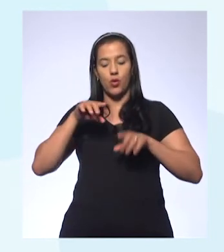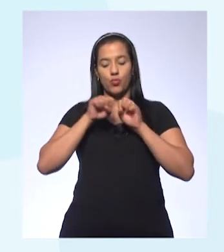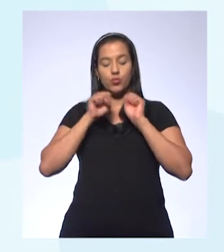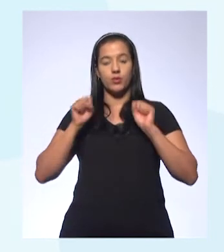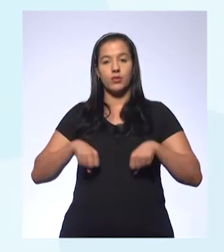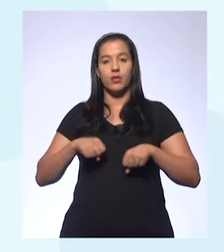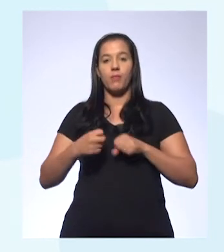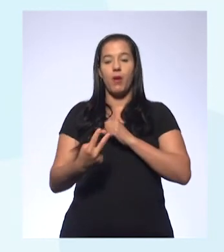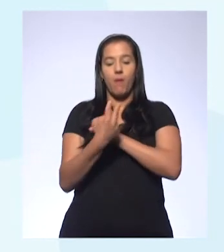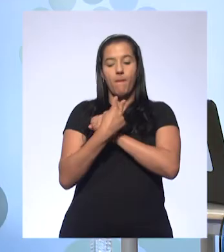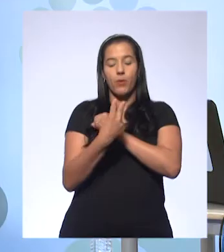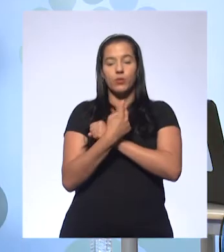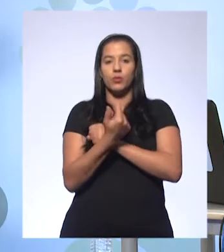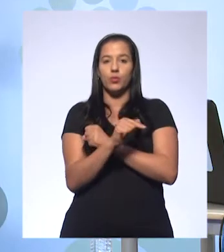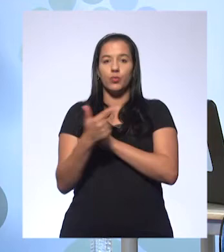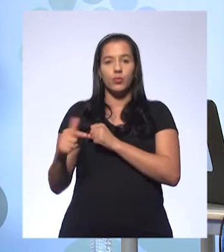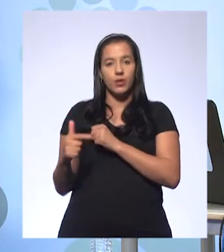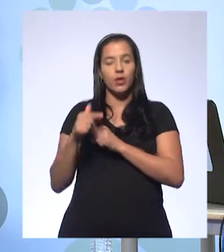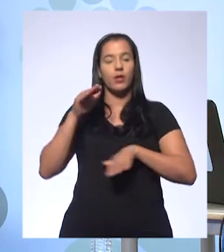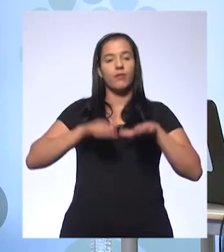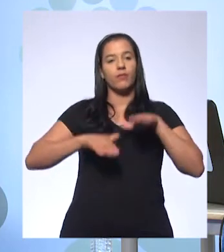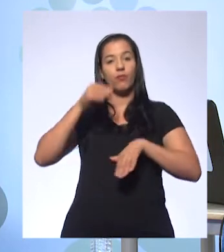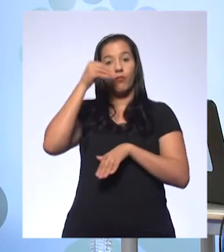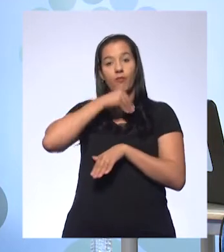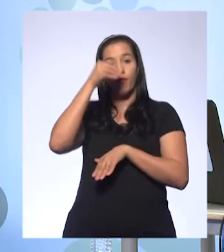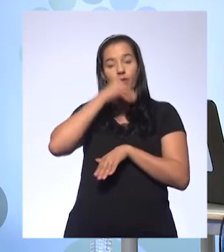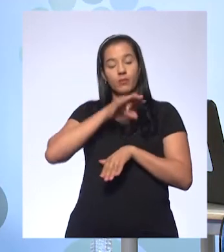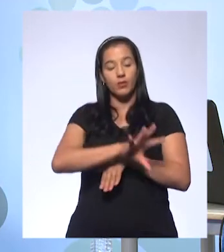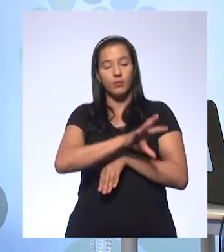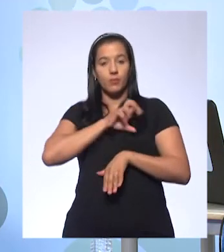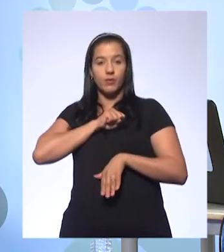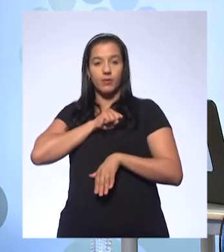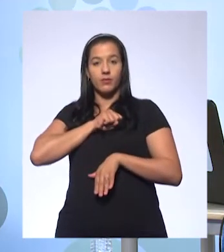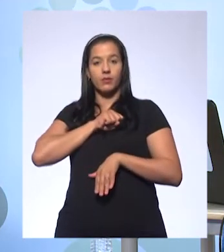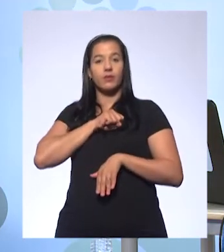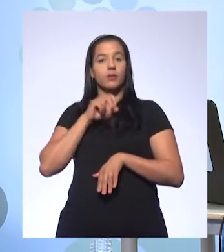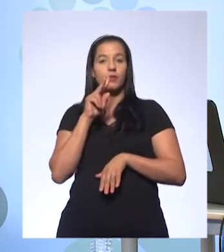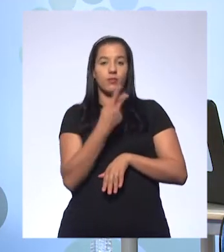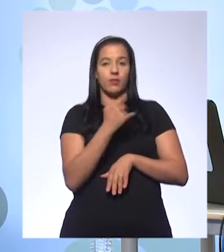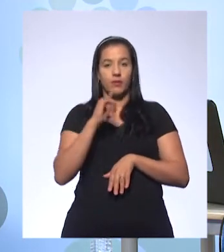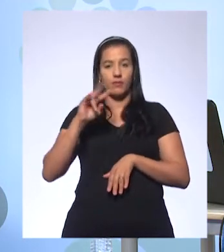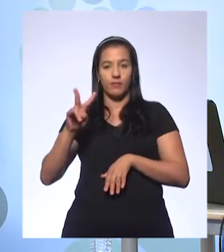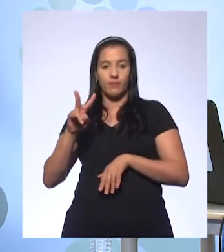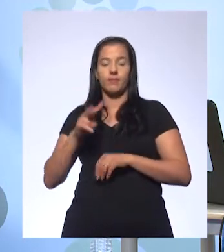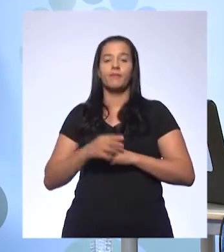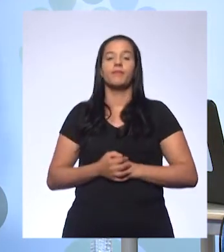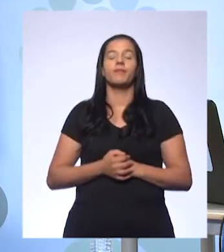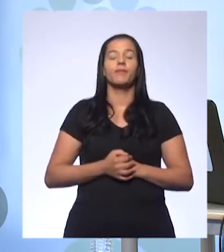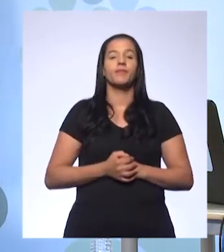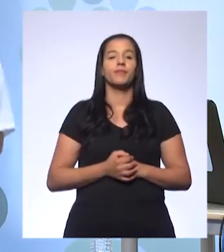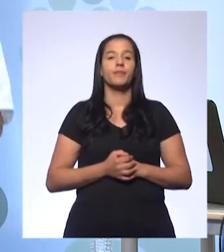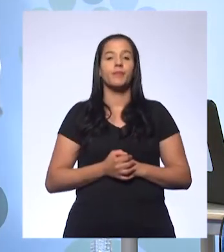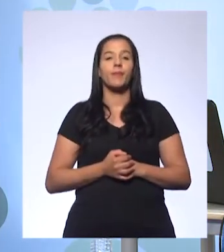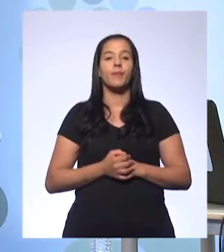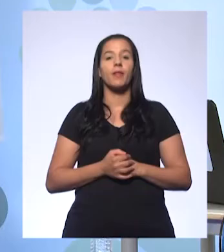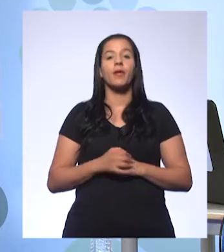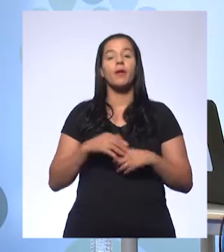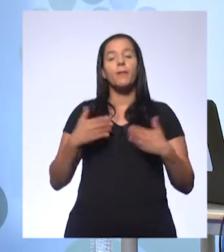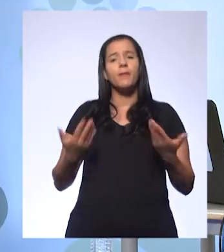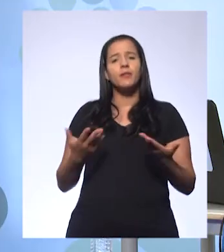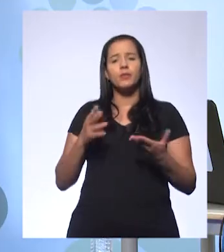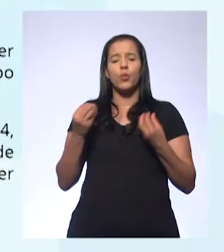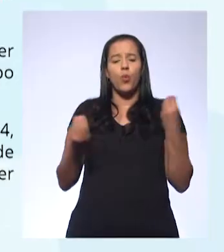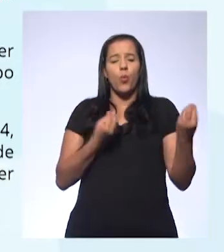imune ficou deficiente porque eu adquiri essa deficiência através desse vírus. Tudo bem? Como o HIV afeta